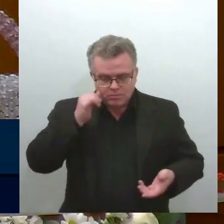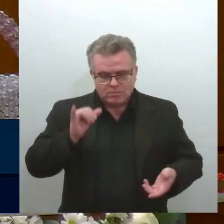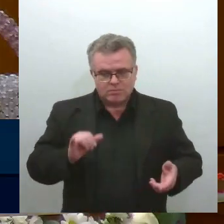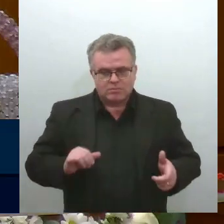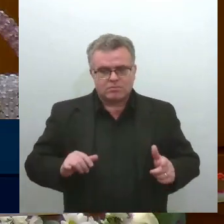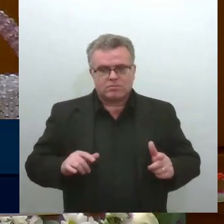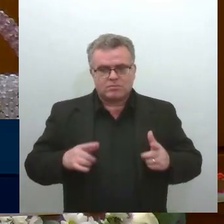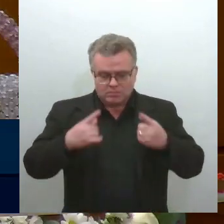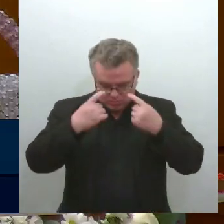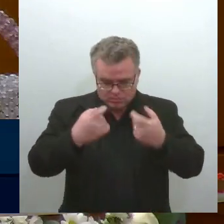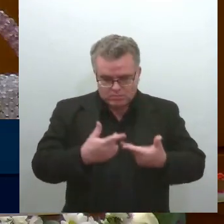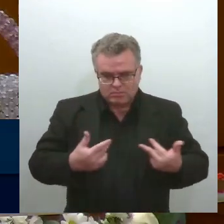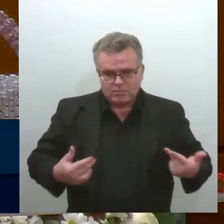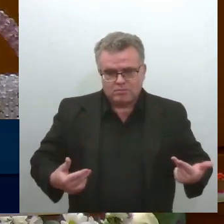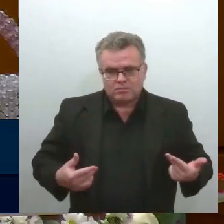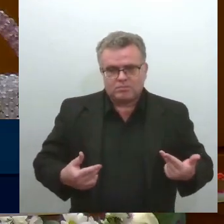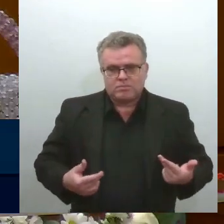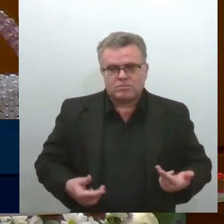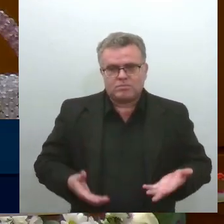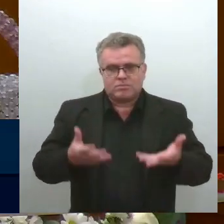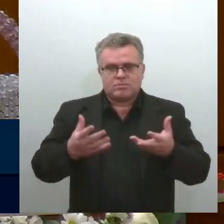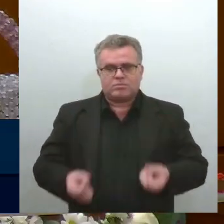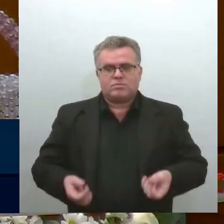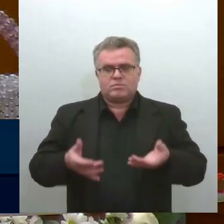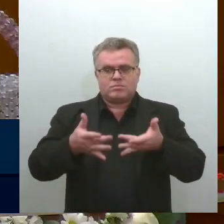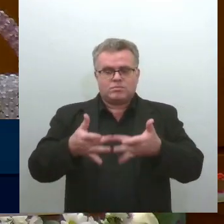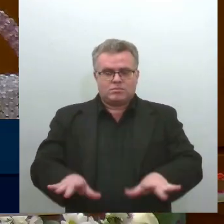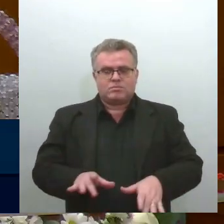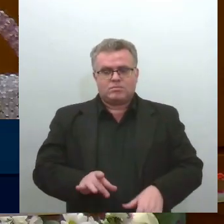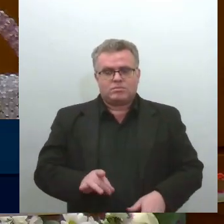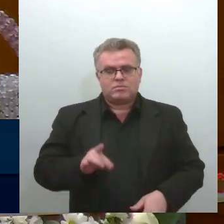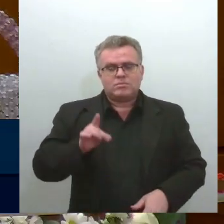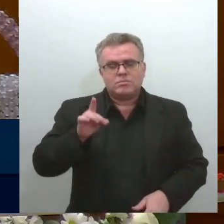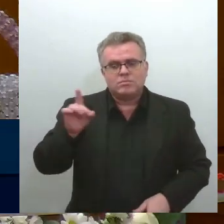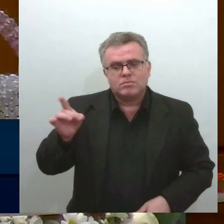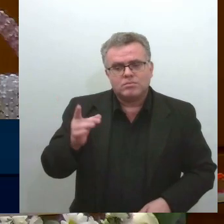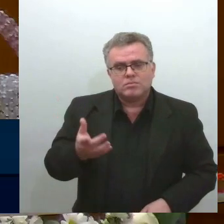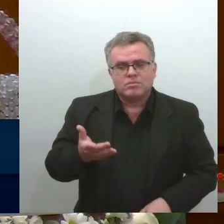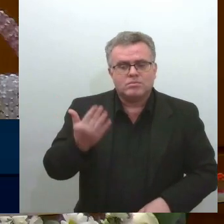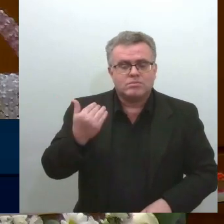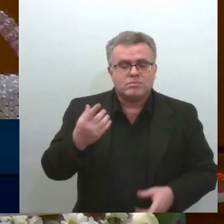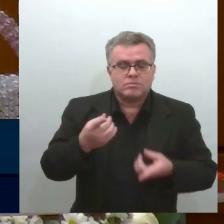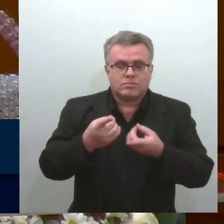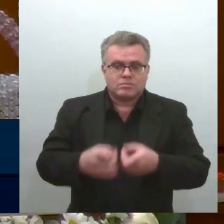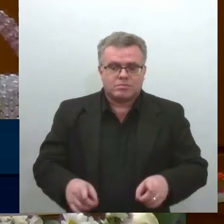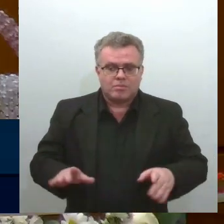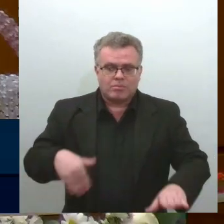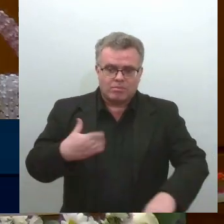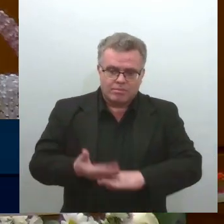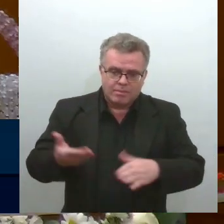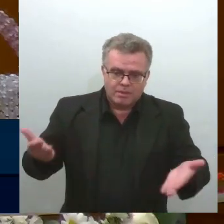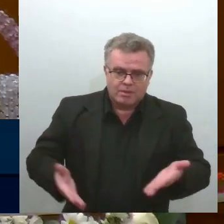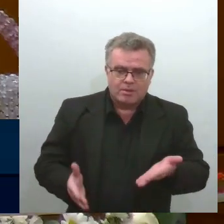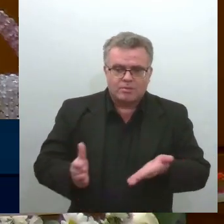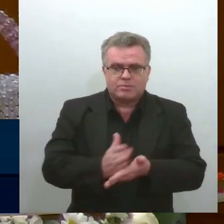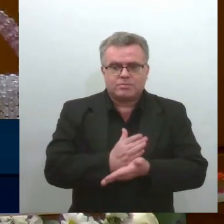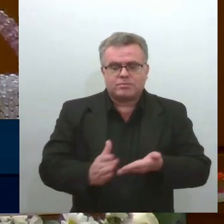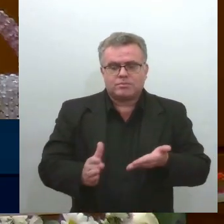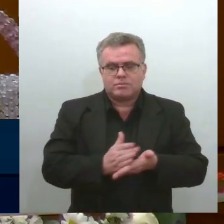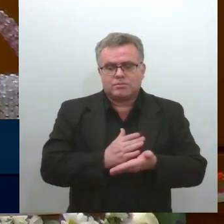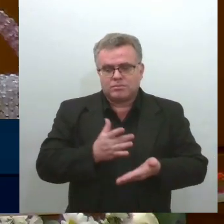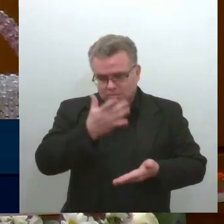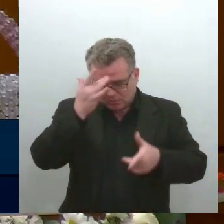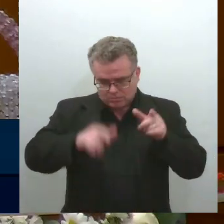até naquela época, ainda, até hoje, algumas pessoas ainda acabam, de uma certa